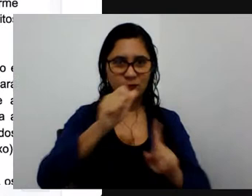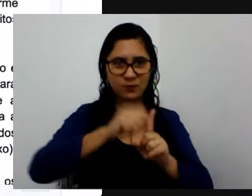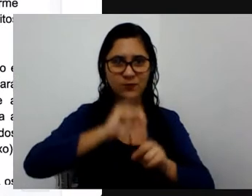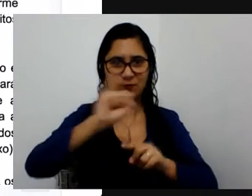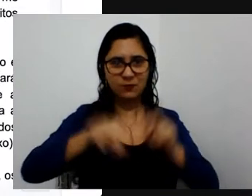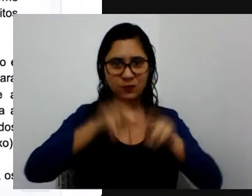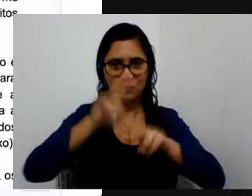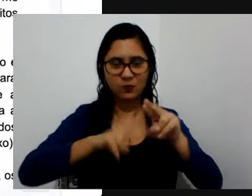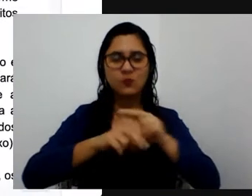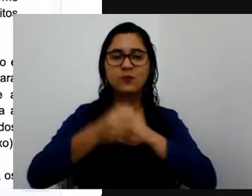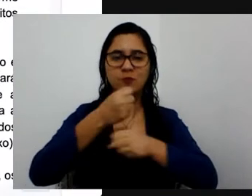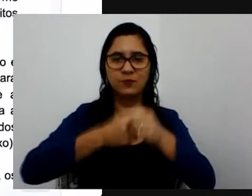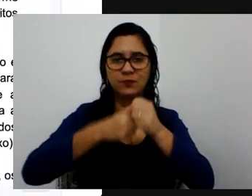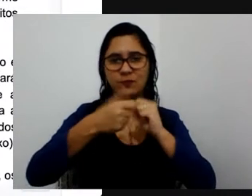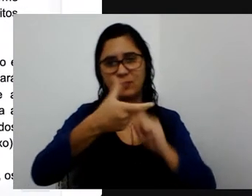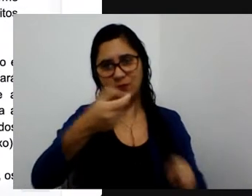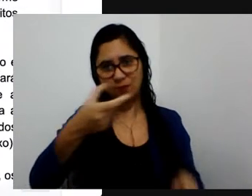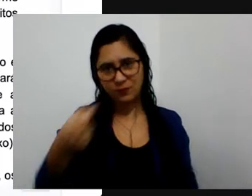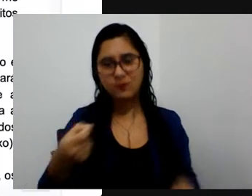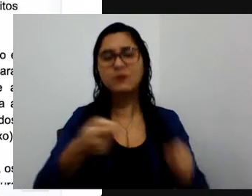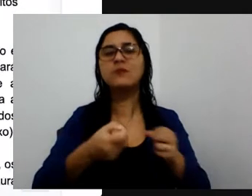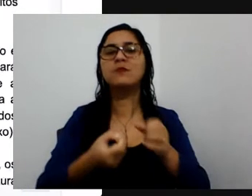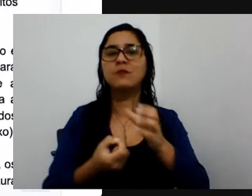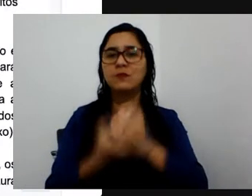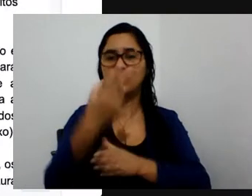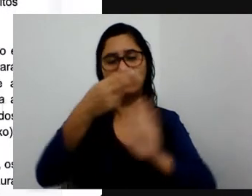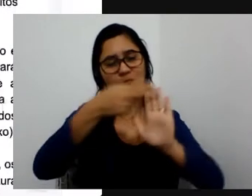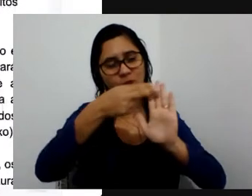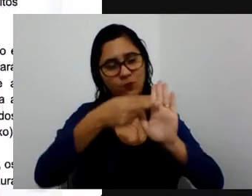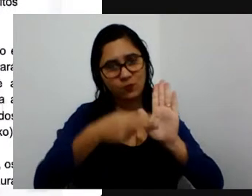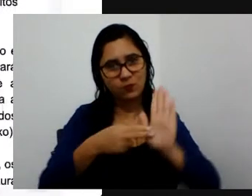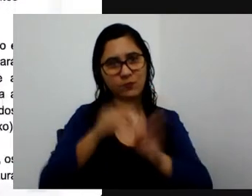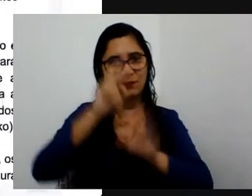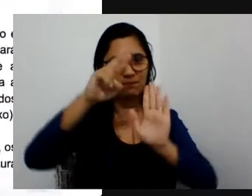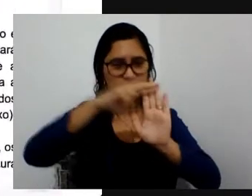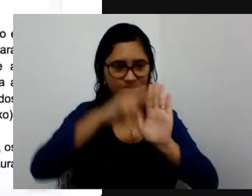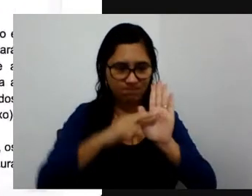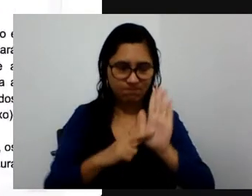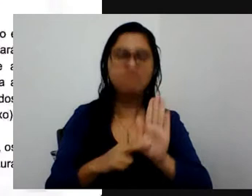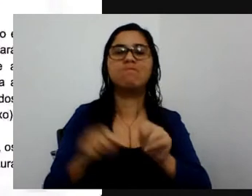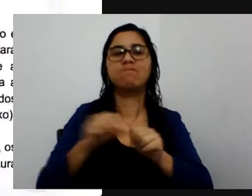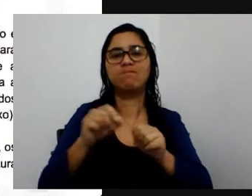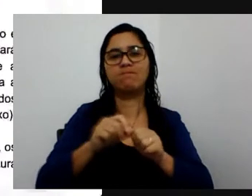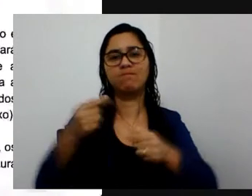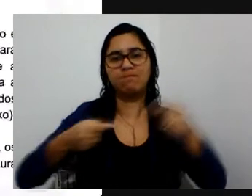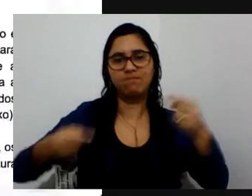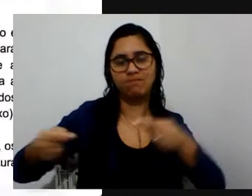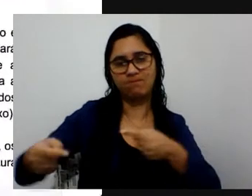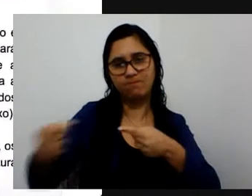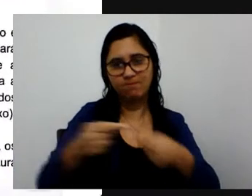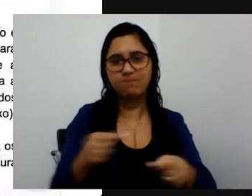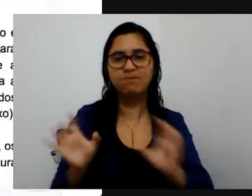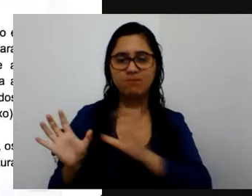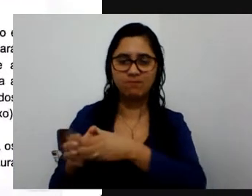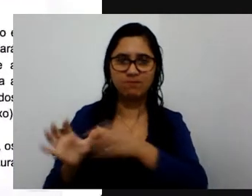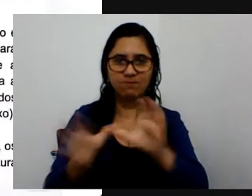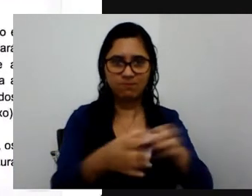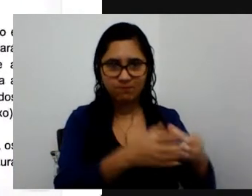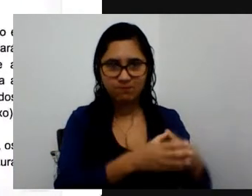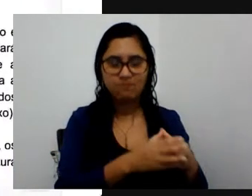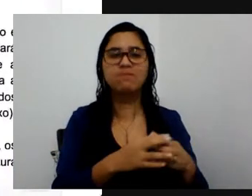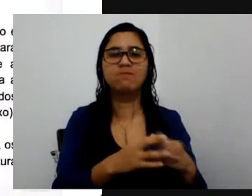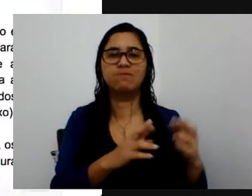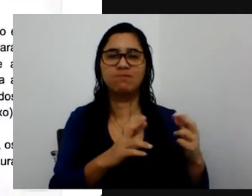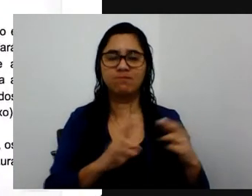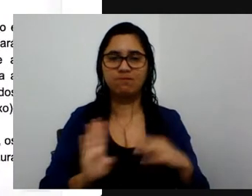18/6/2020, elaborou o seguinte conjunto de orientações e regras para a realização dos debates entre as candidaturas aos cargos de